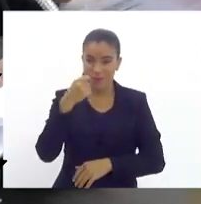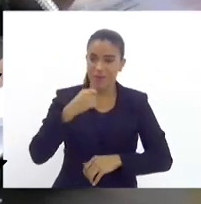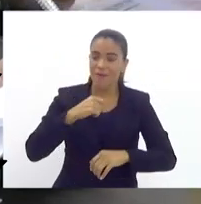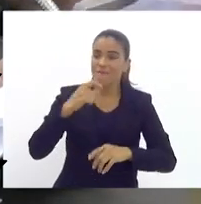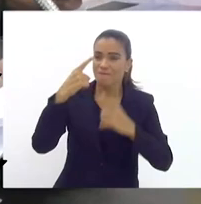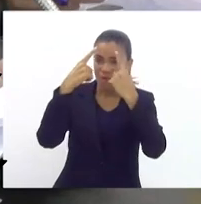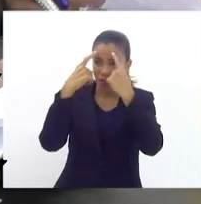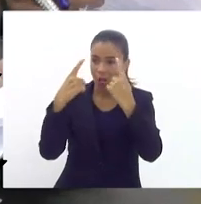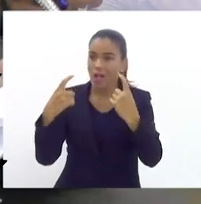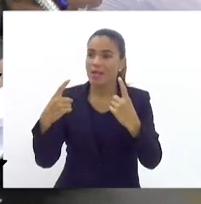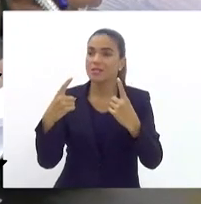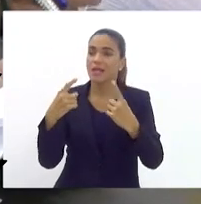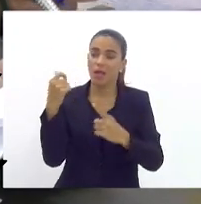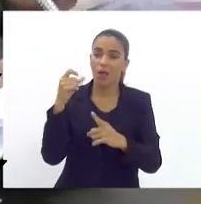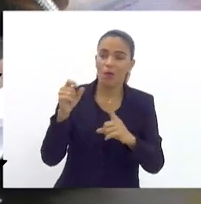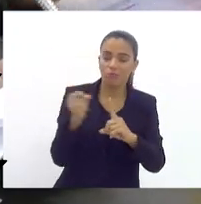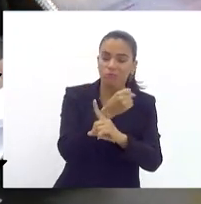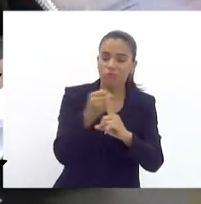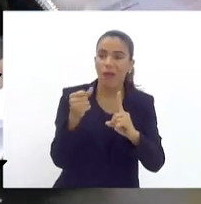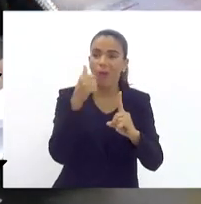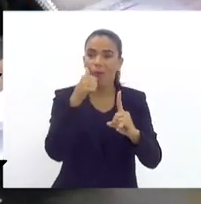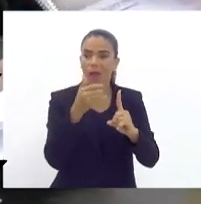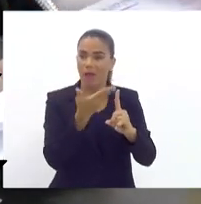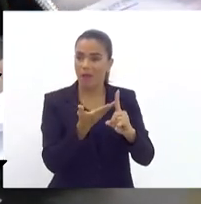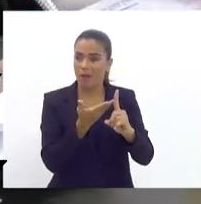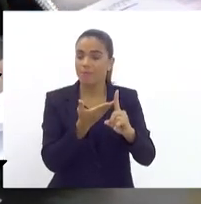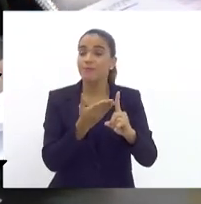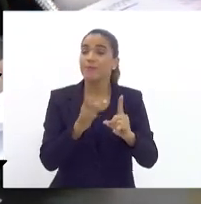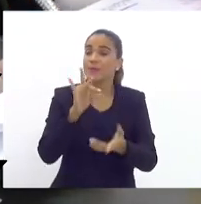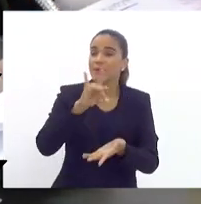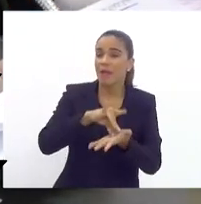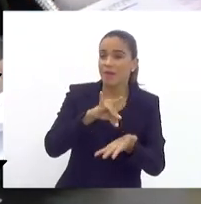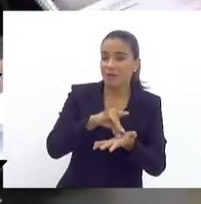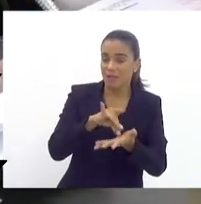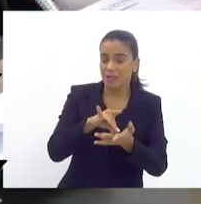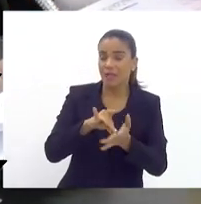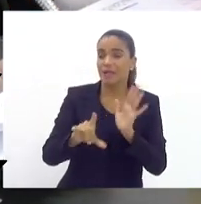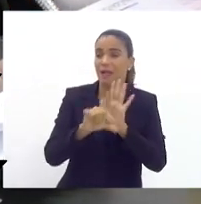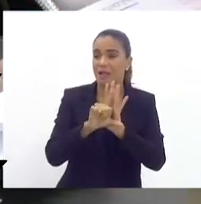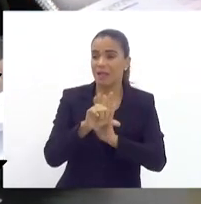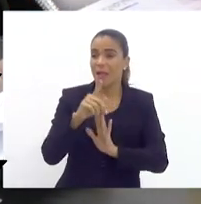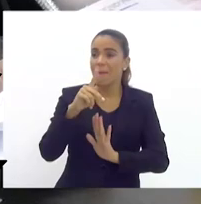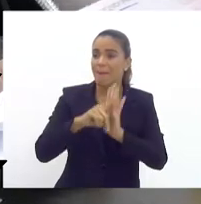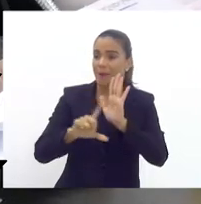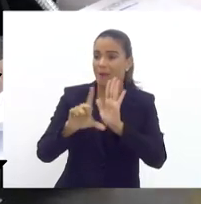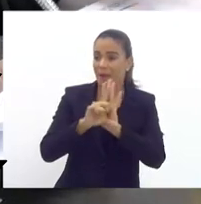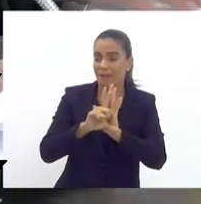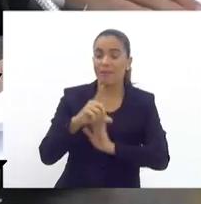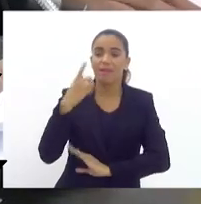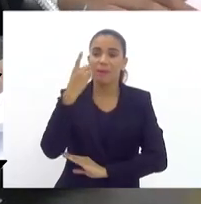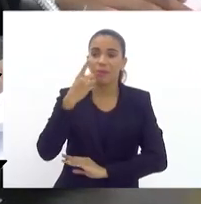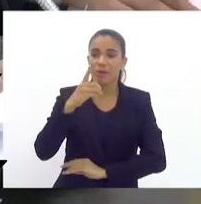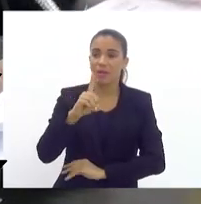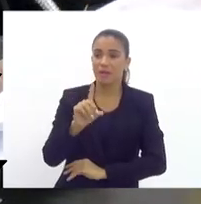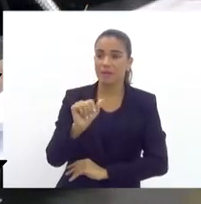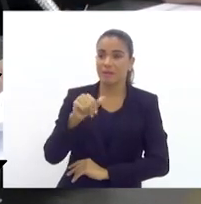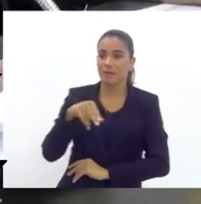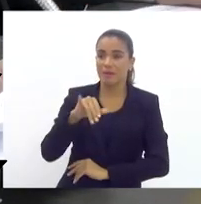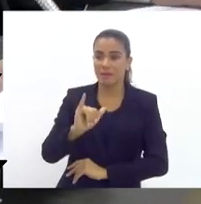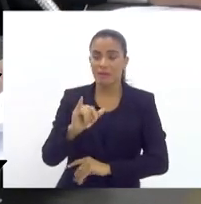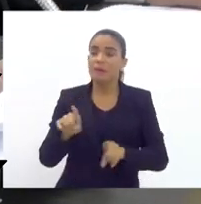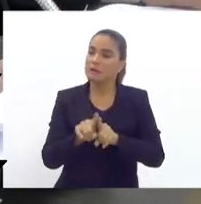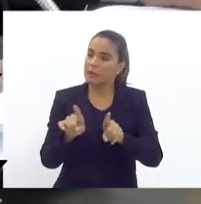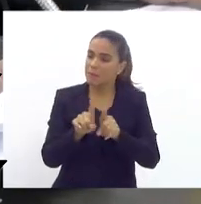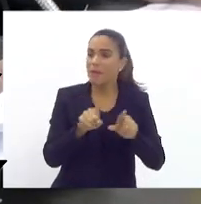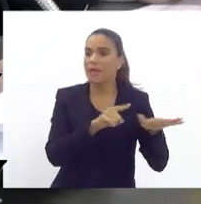Violência à Mulher. Na verdade, a lei da deputada, o PL da deputada Dani, institui também